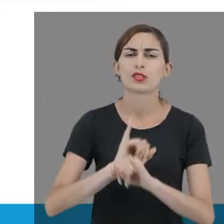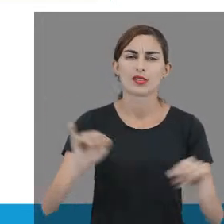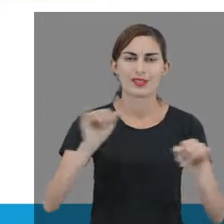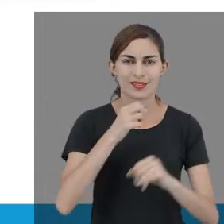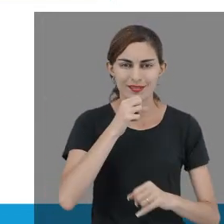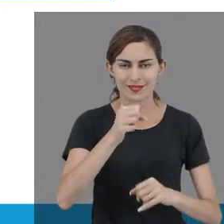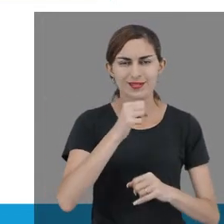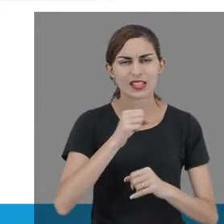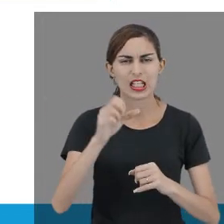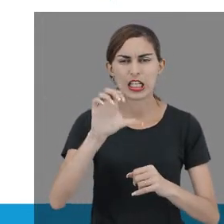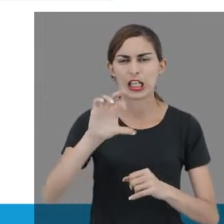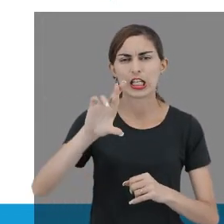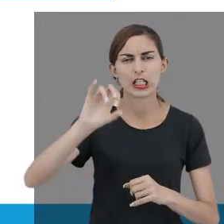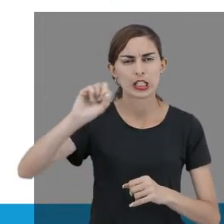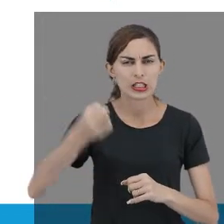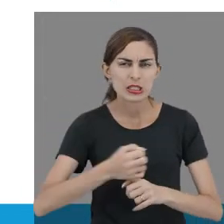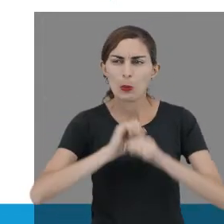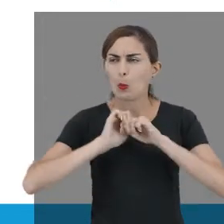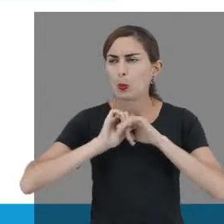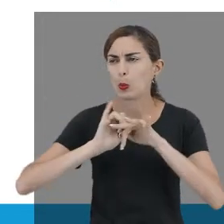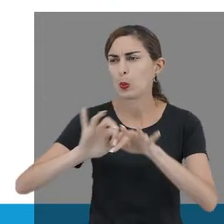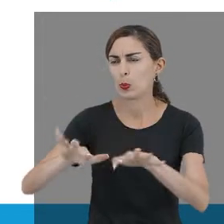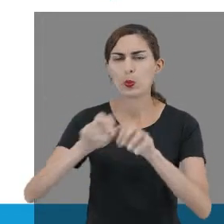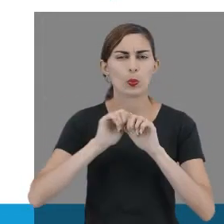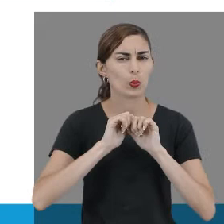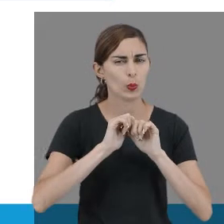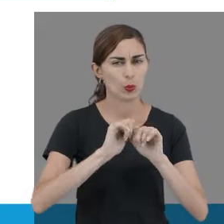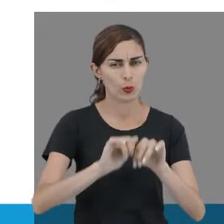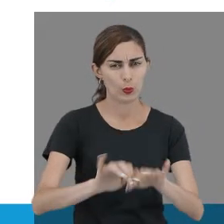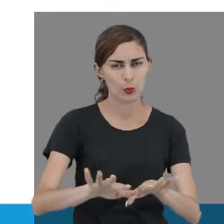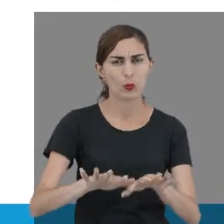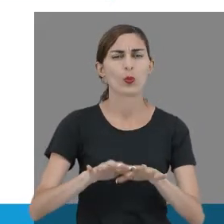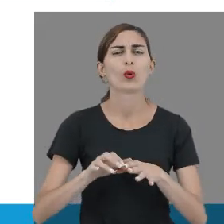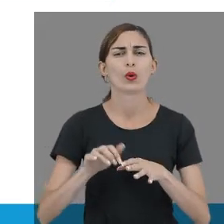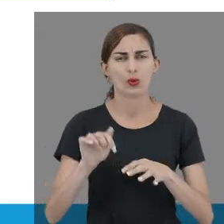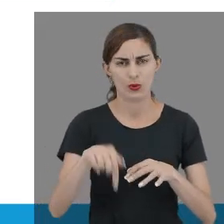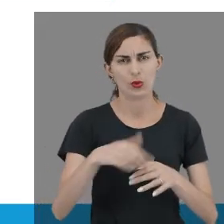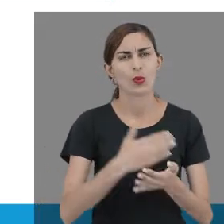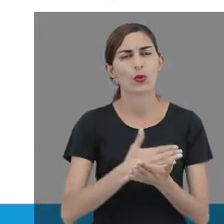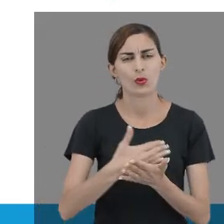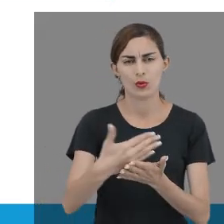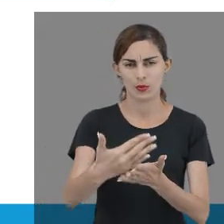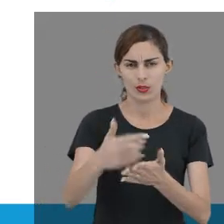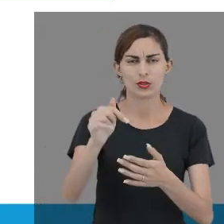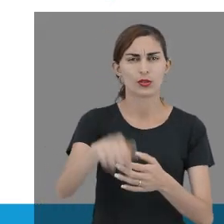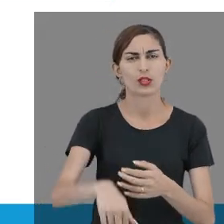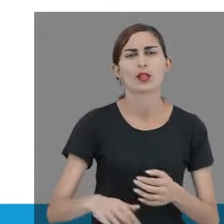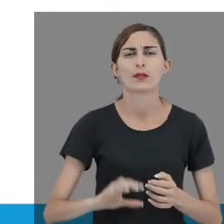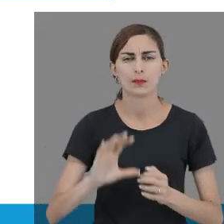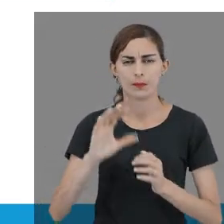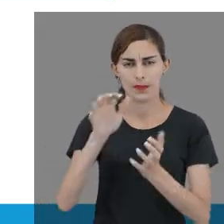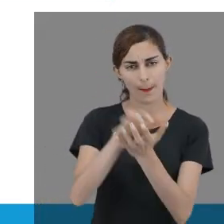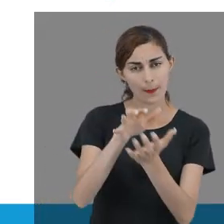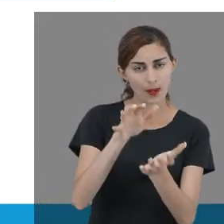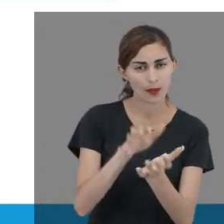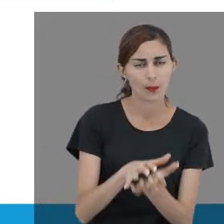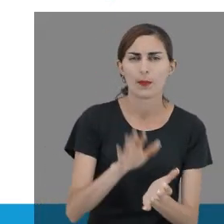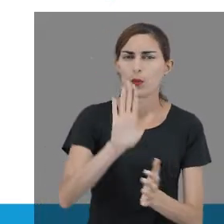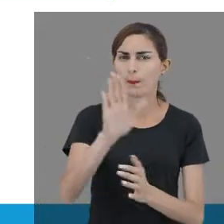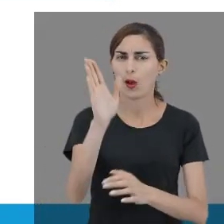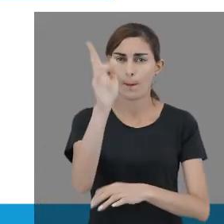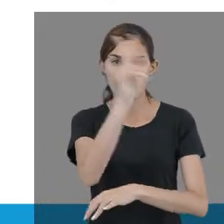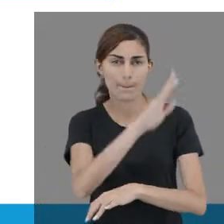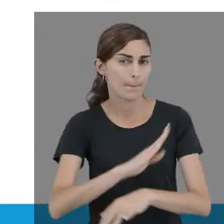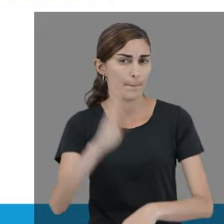né? A crise que começou a acontecer na comunicação deixou não só Pernambuco, mas o Brasil em